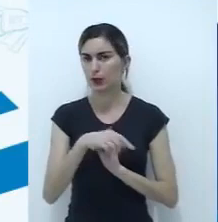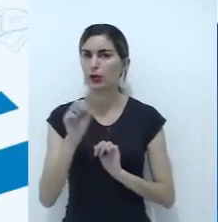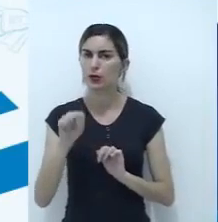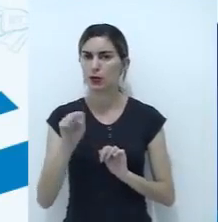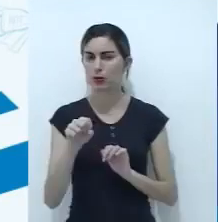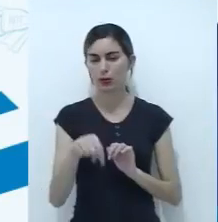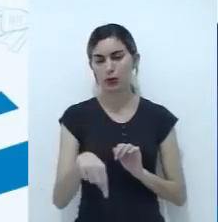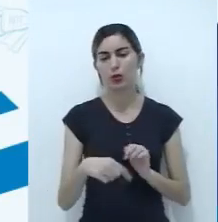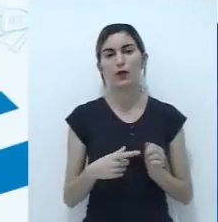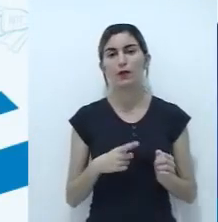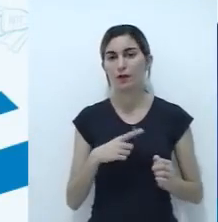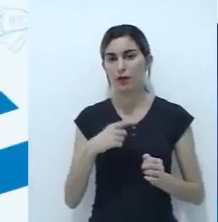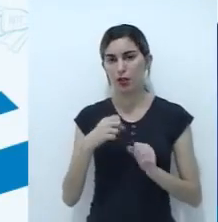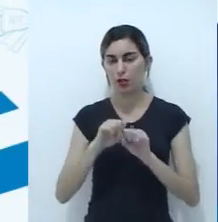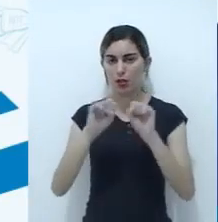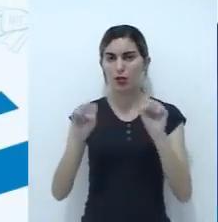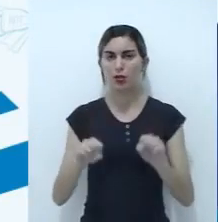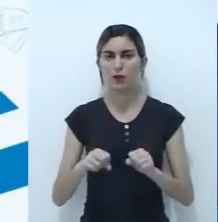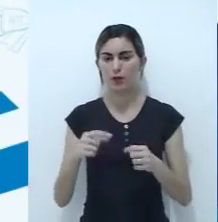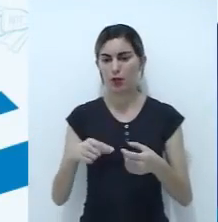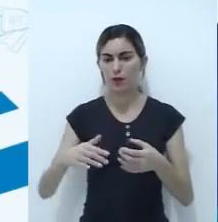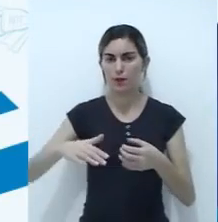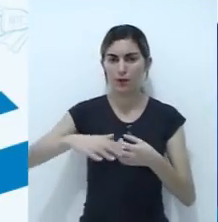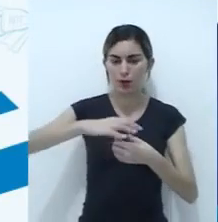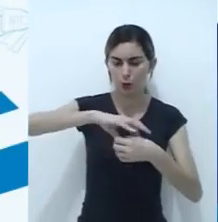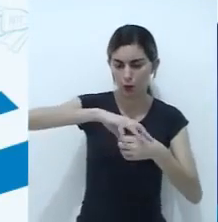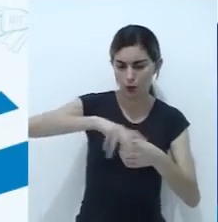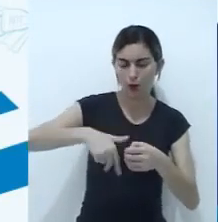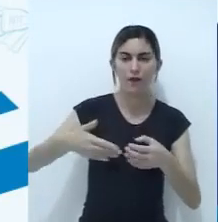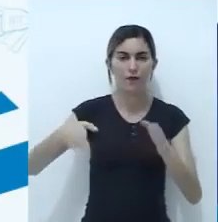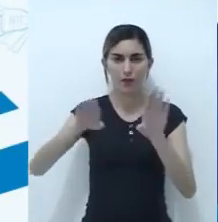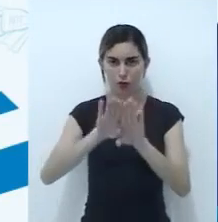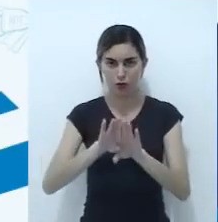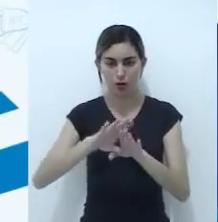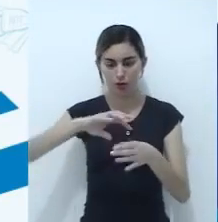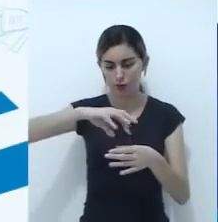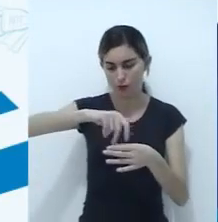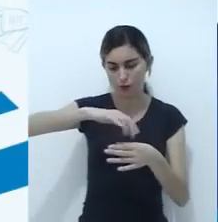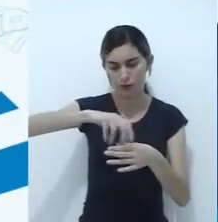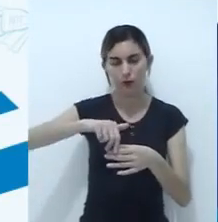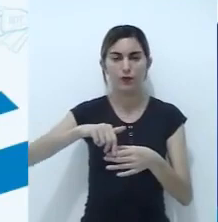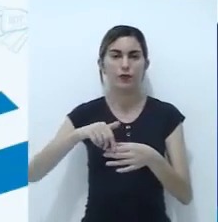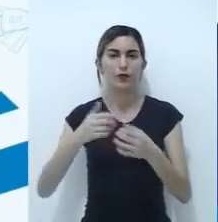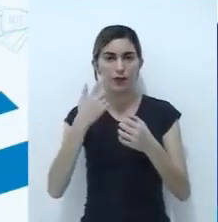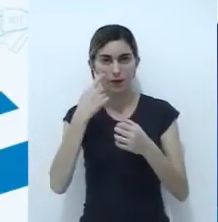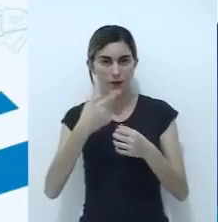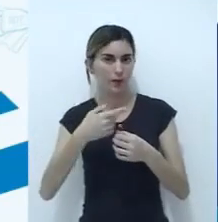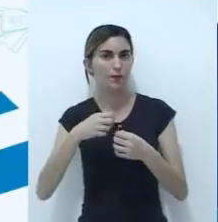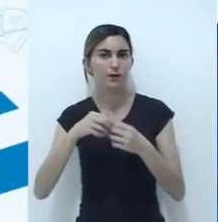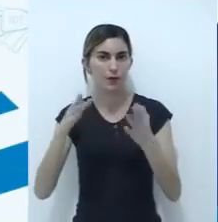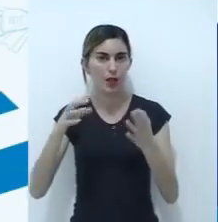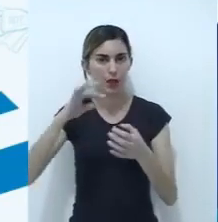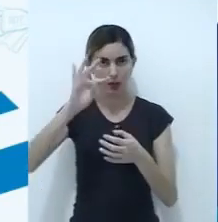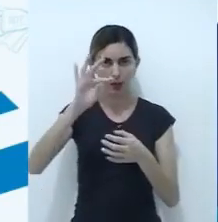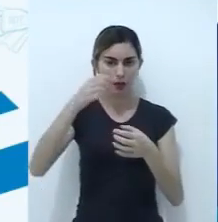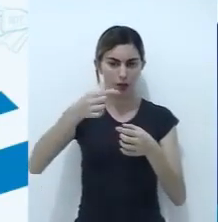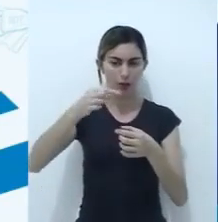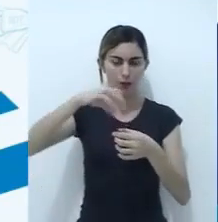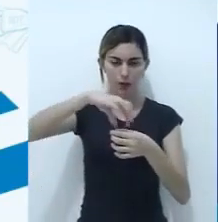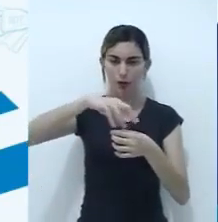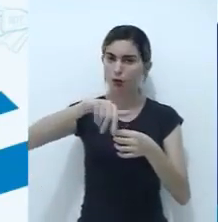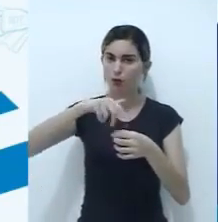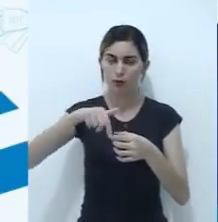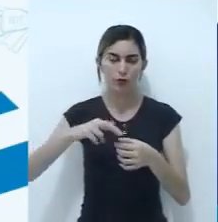Aqui sim, eu tenho um sistema fechado. Então, eu vou abrir aqui o meu sistema fechado. Eu observei que a tampinha